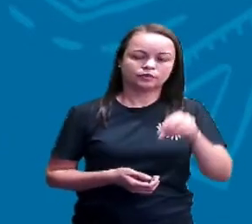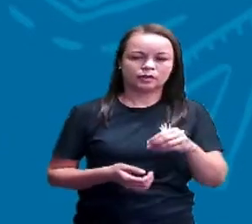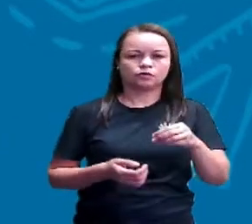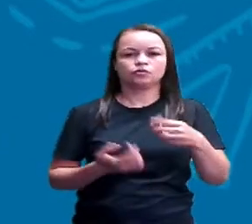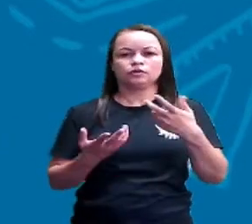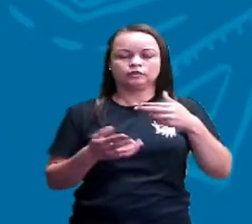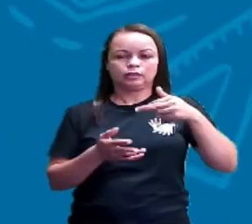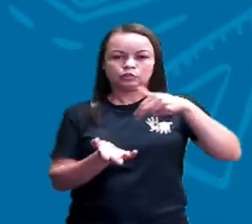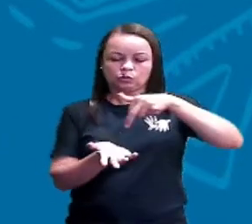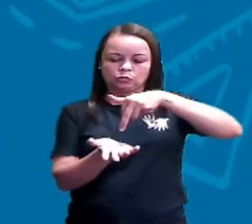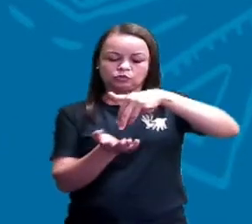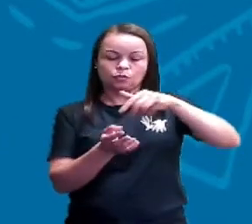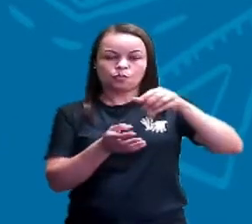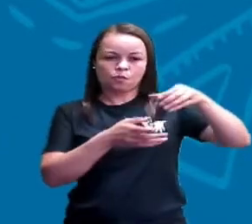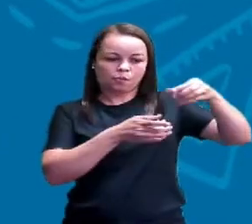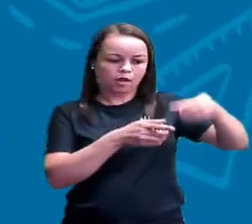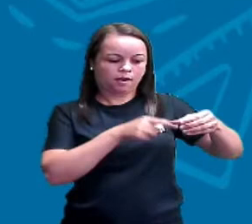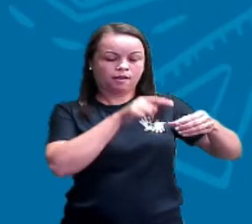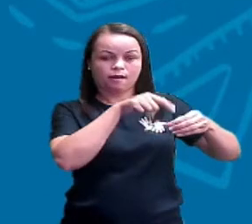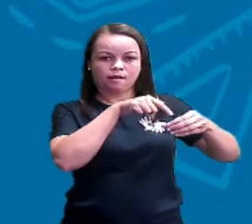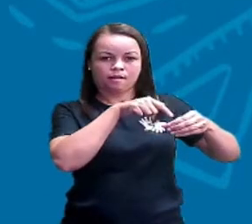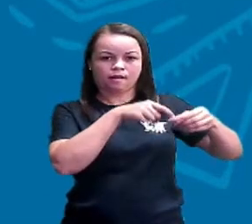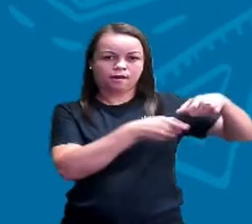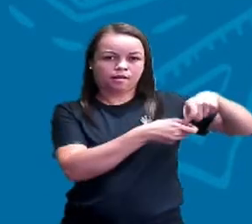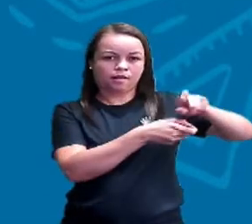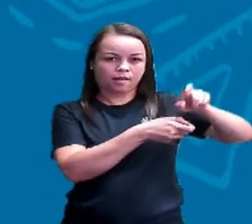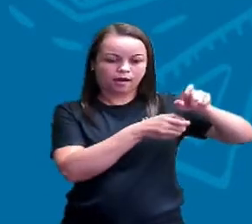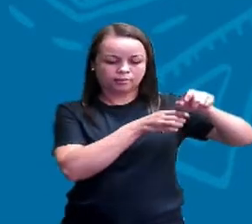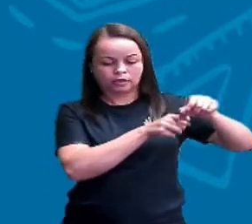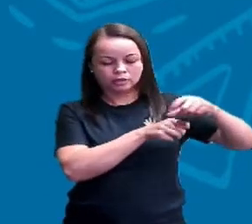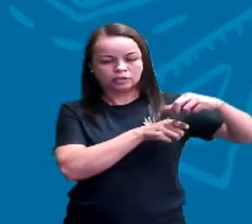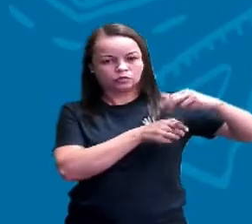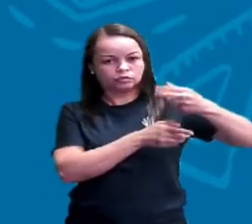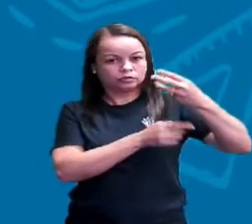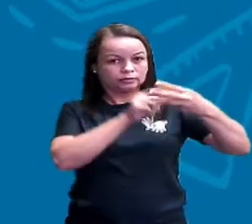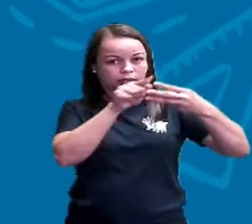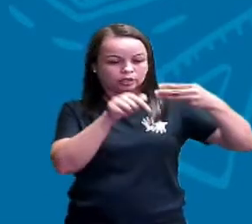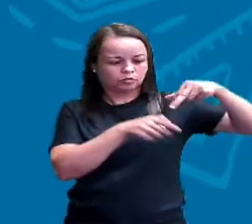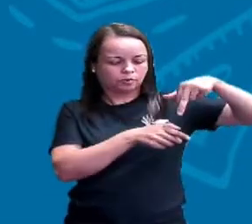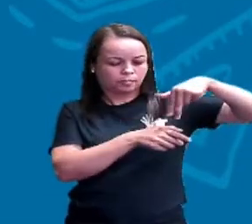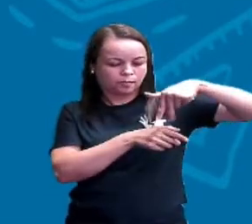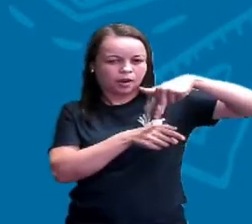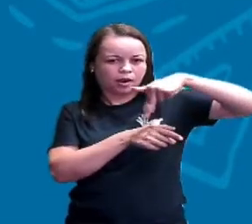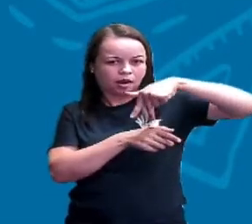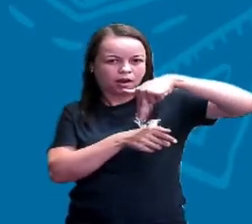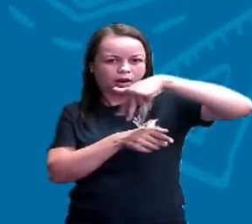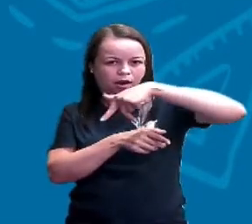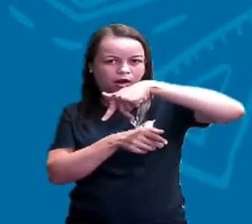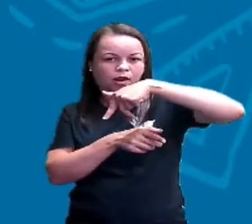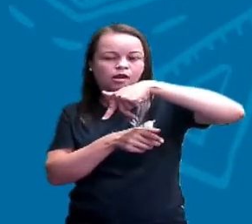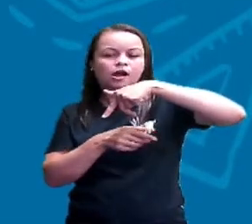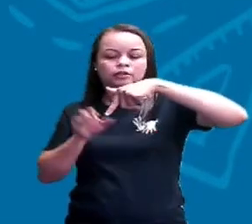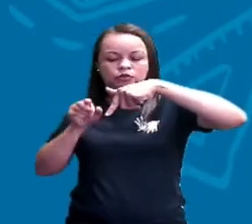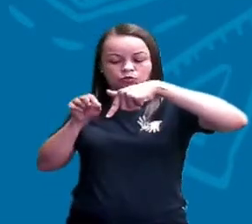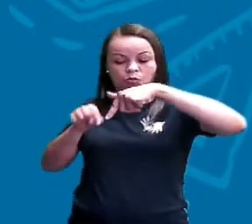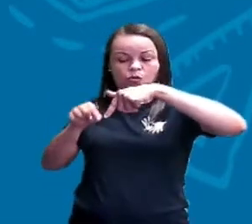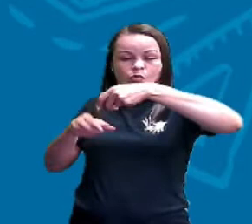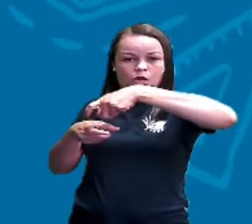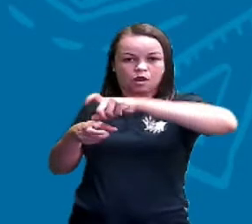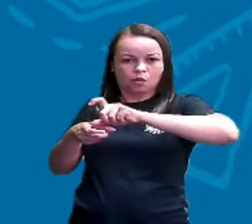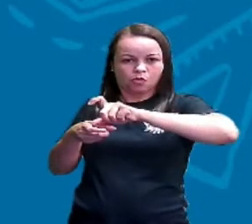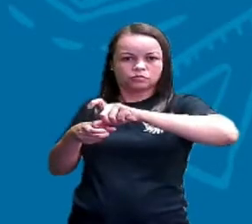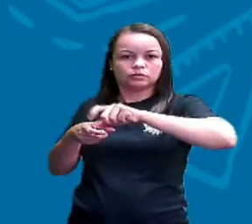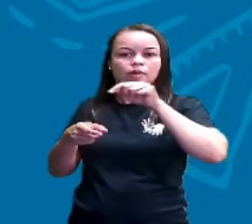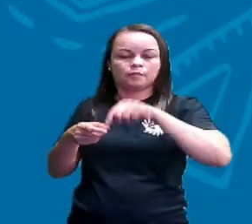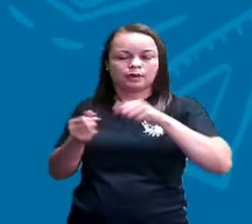deu 3 passos e colocou a outra lata para fazer sua barra para ele poder jogar futebol